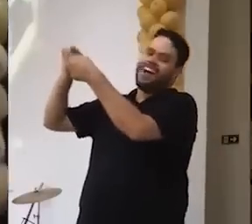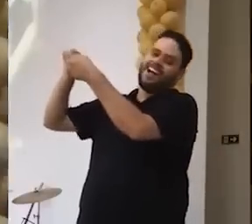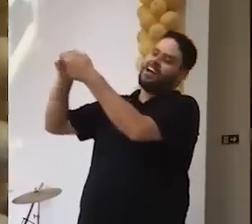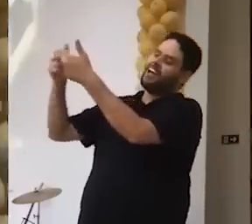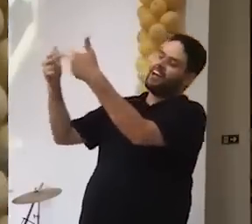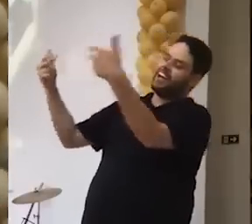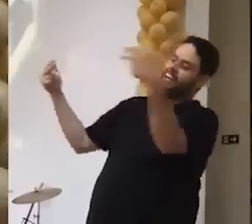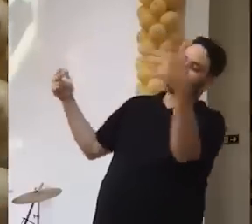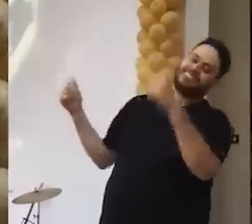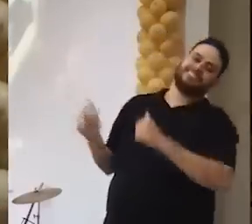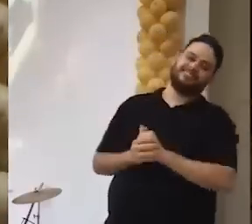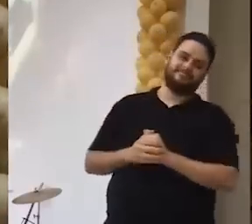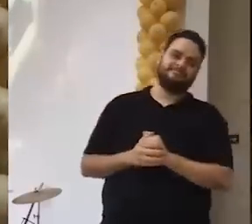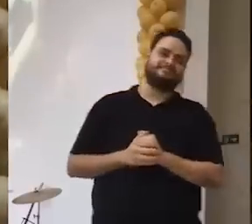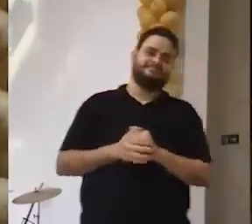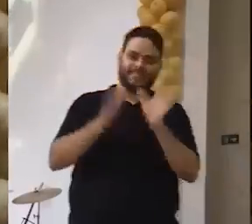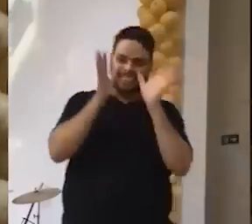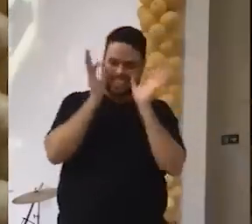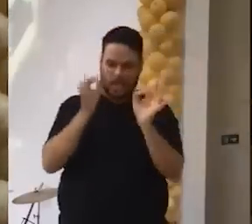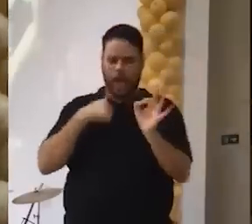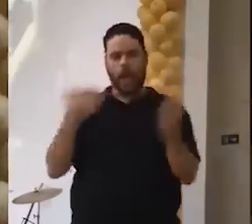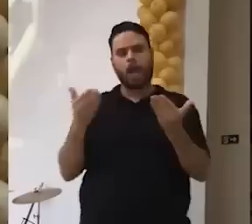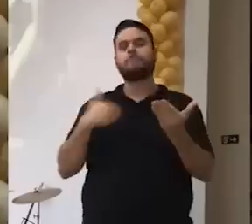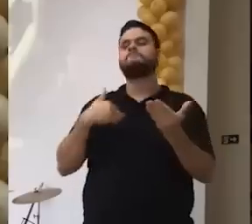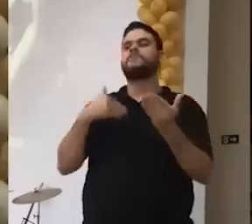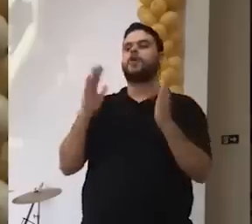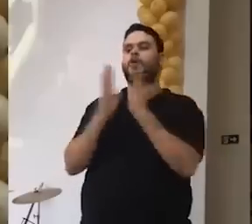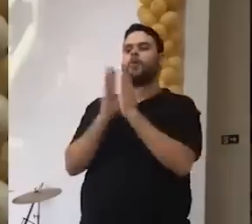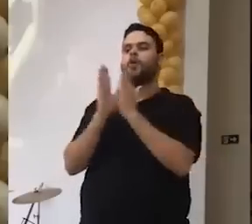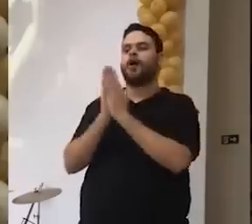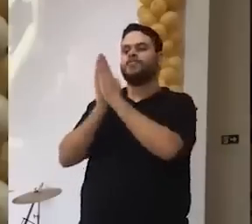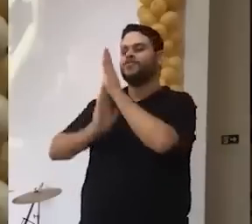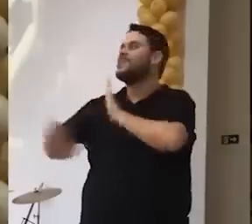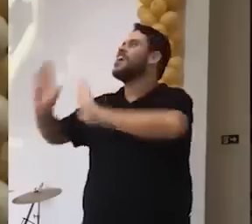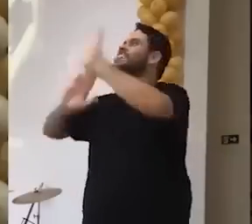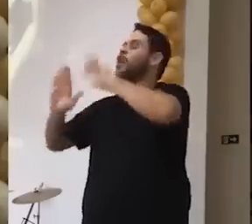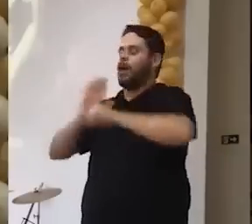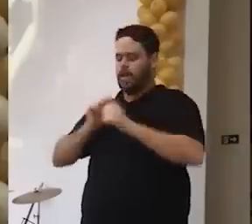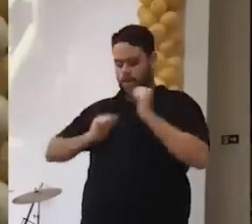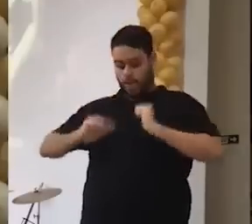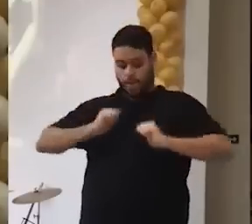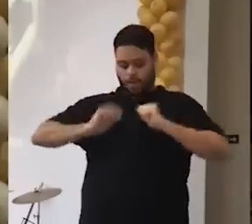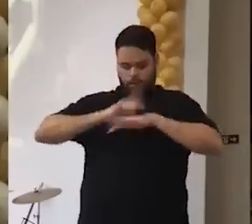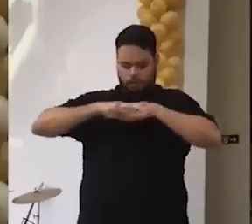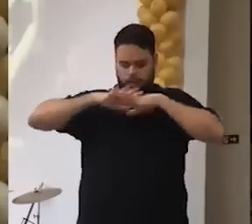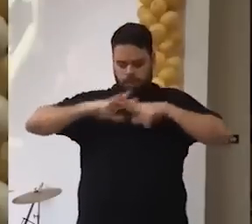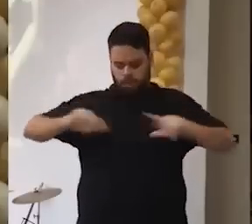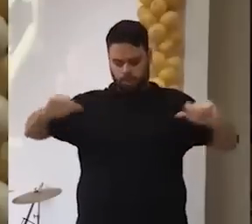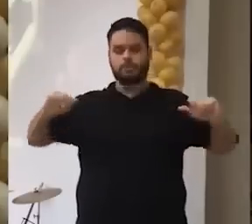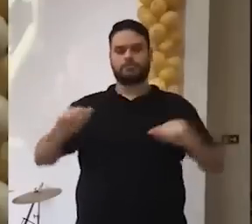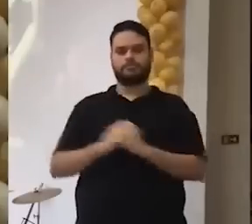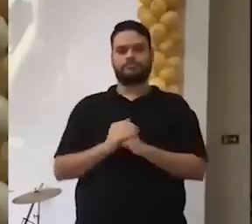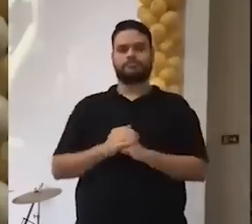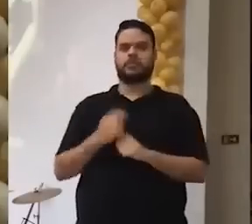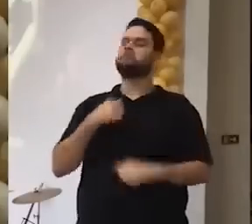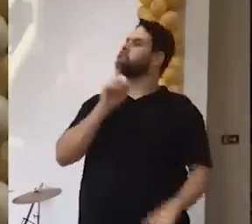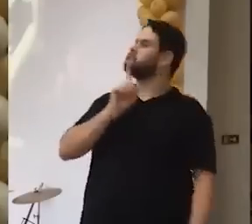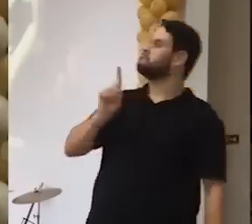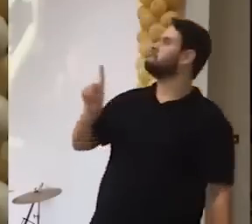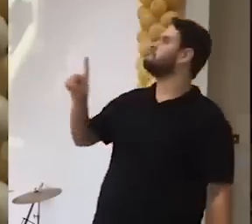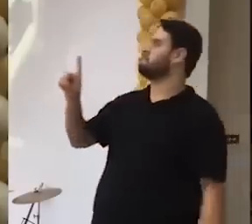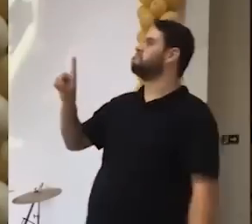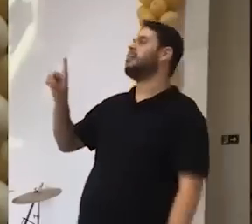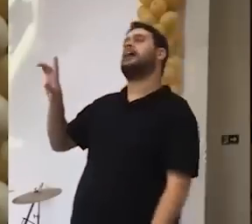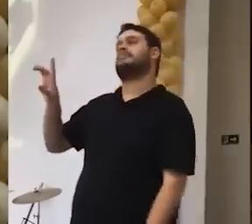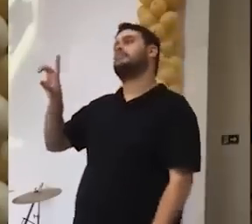Então preste atenção que agora eu vou fazer uma oração de adoração. Para curar a ansiedade. Eu chego para Deus e digo, meu